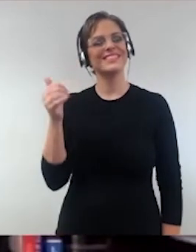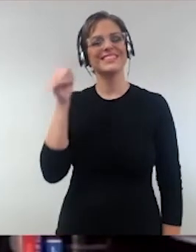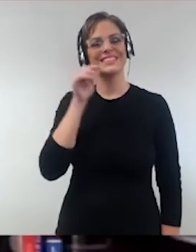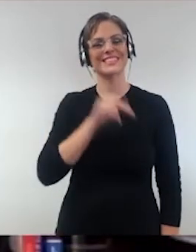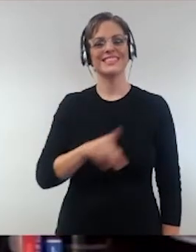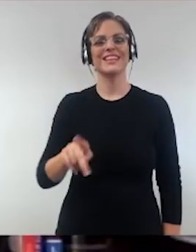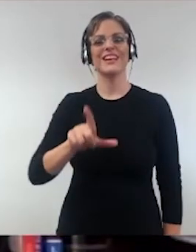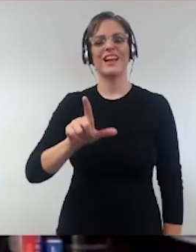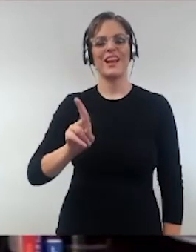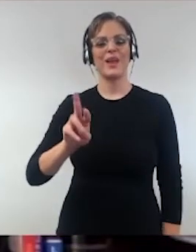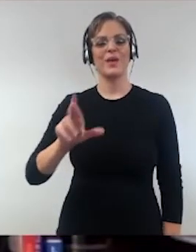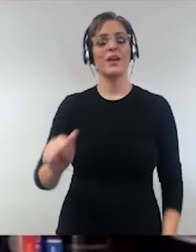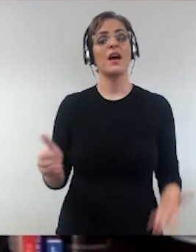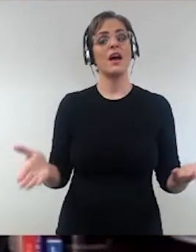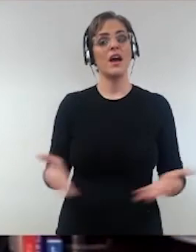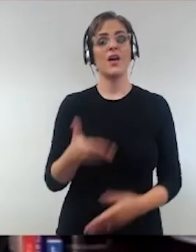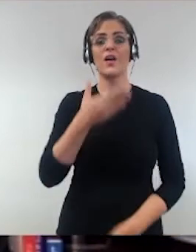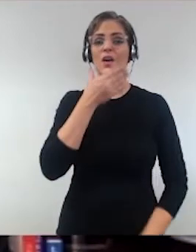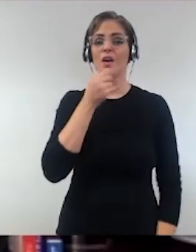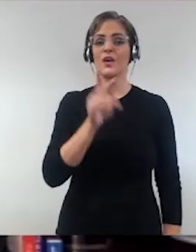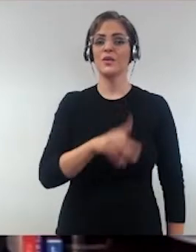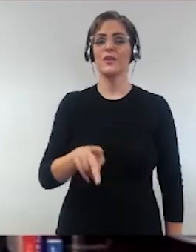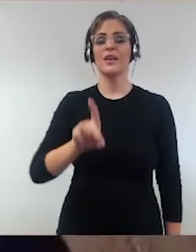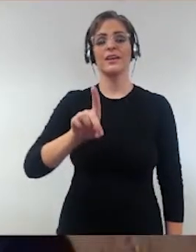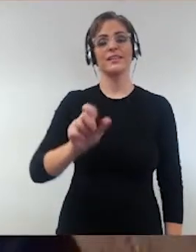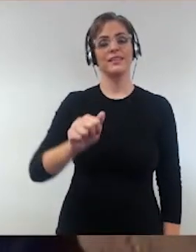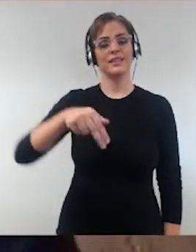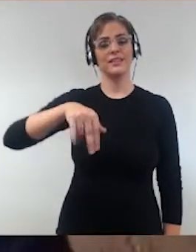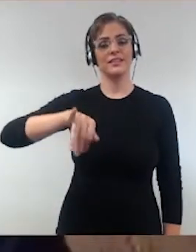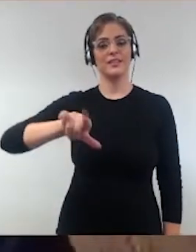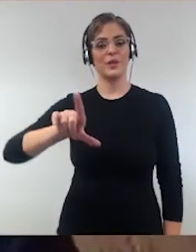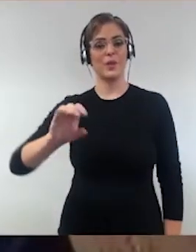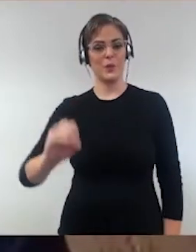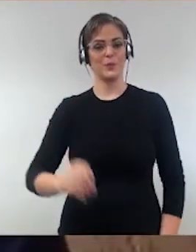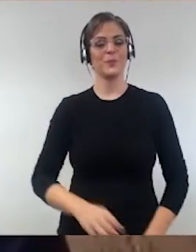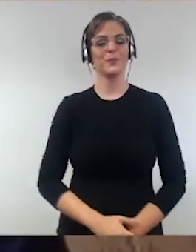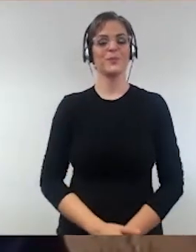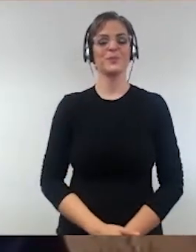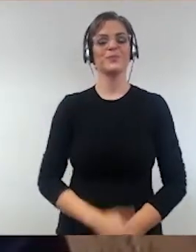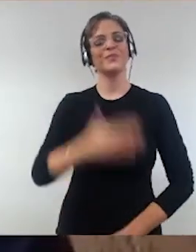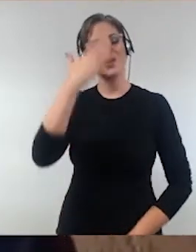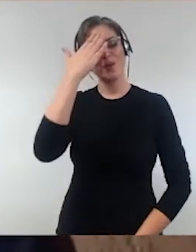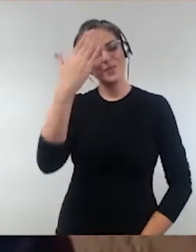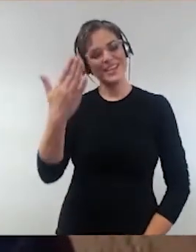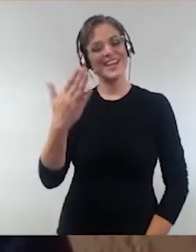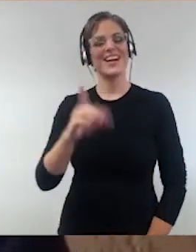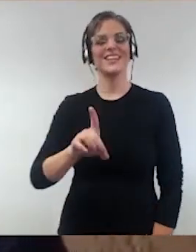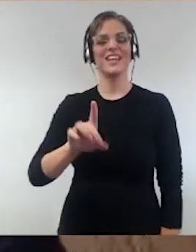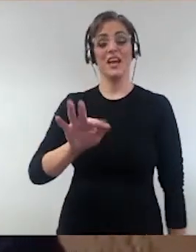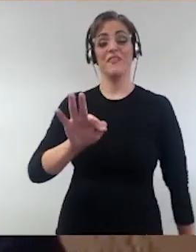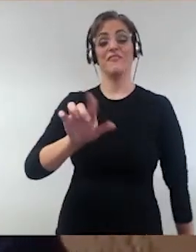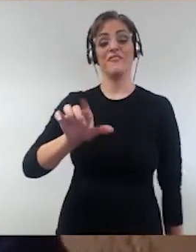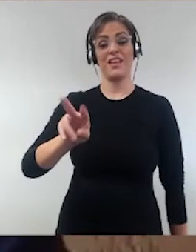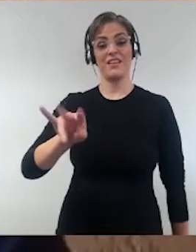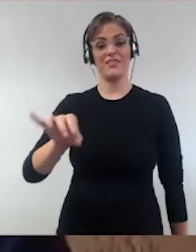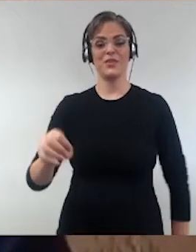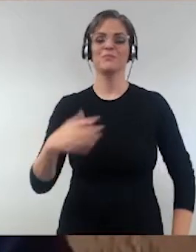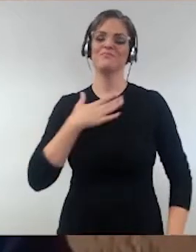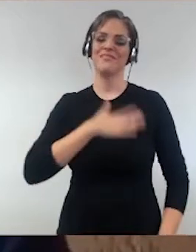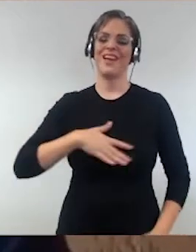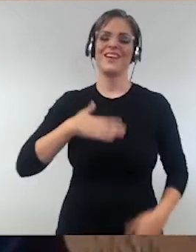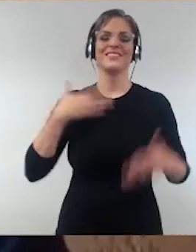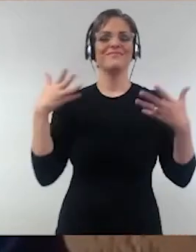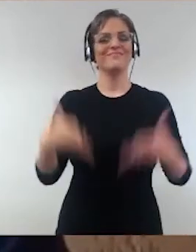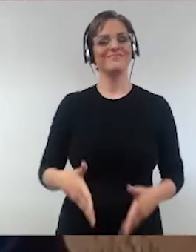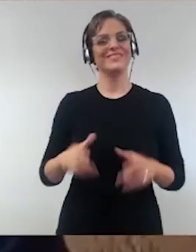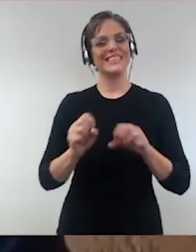Professor Danilo, é com o senhor agora. Muito obrigado, doutor Flávio. É um prazer participar do seminário